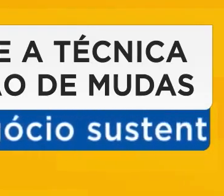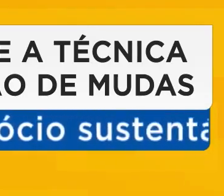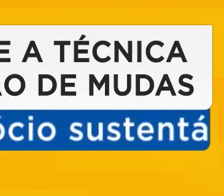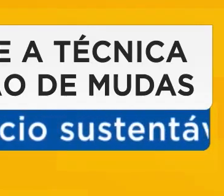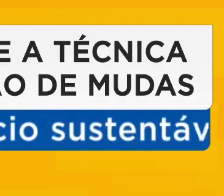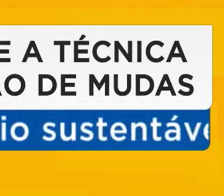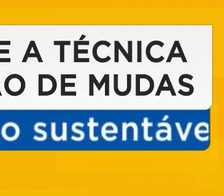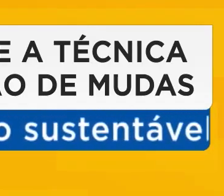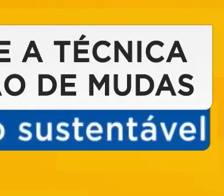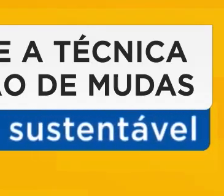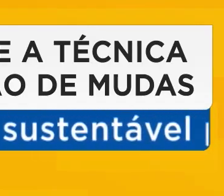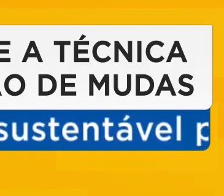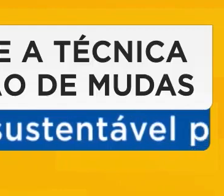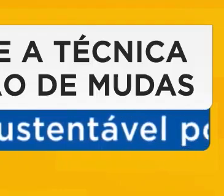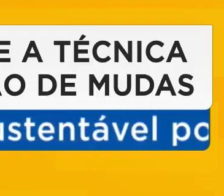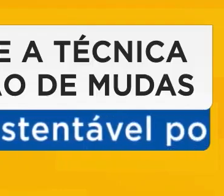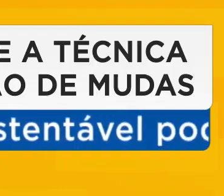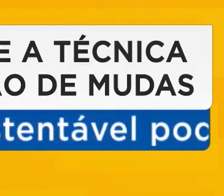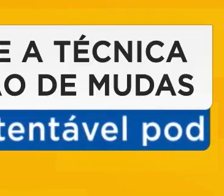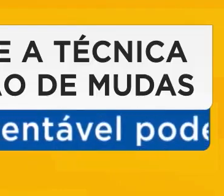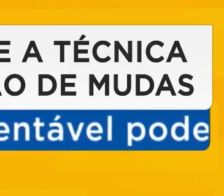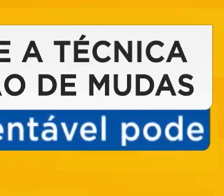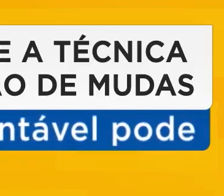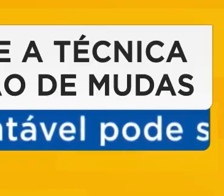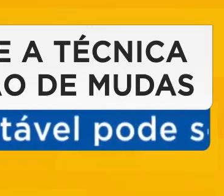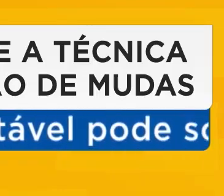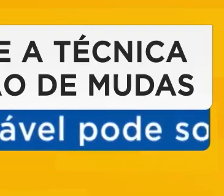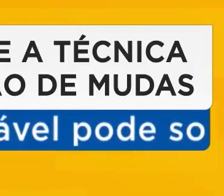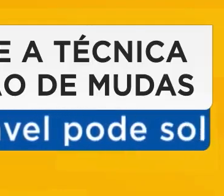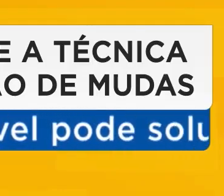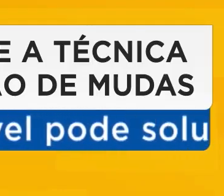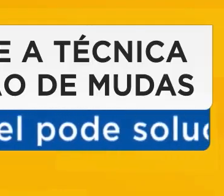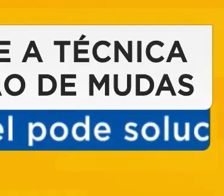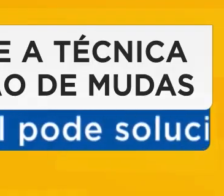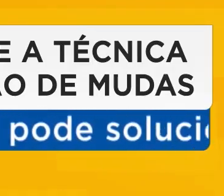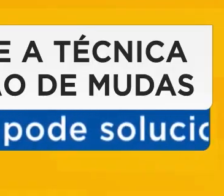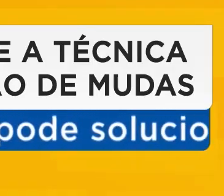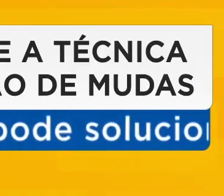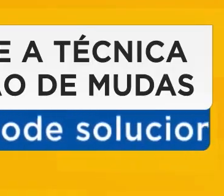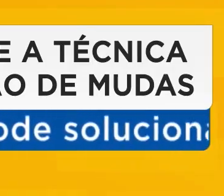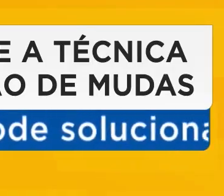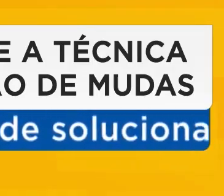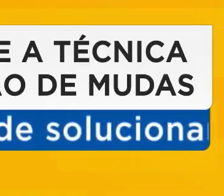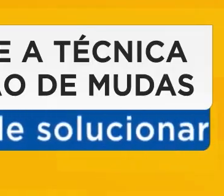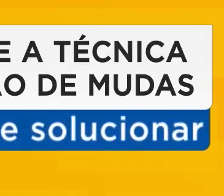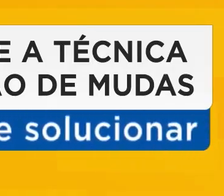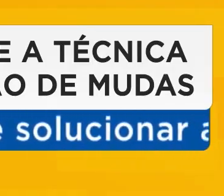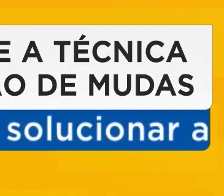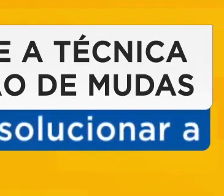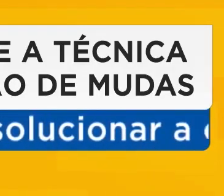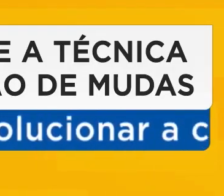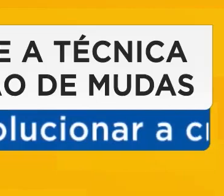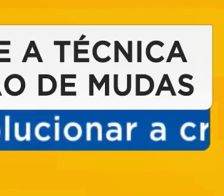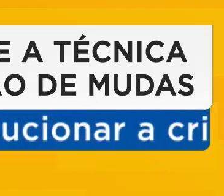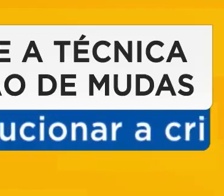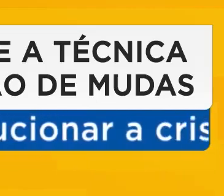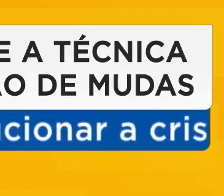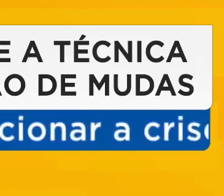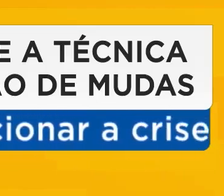né? E a segurança, exatamente, a segurança alimentar, o produto limpo, um produto sadio. Mas a